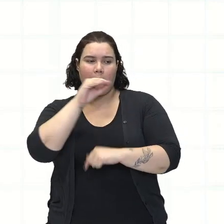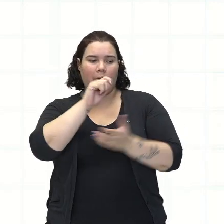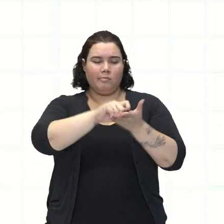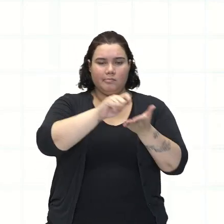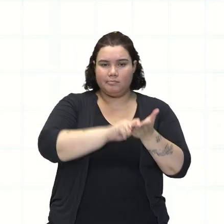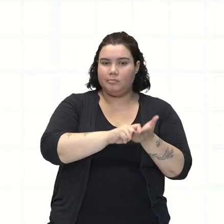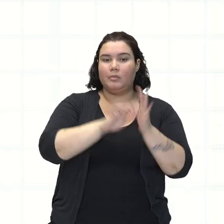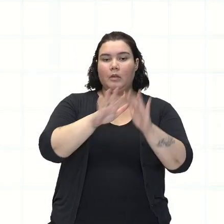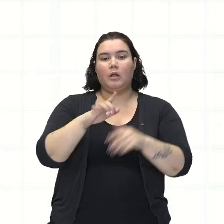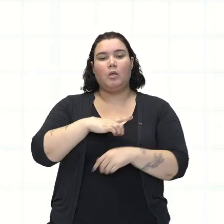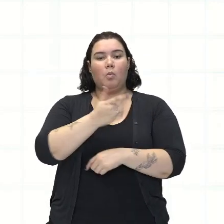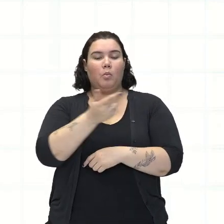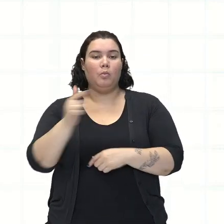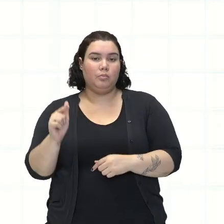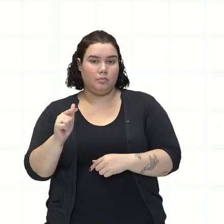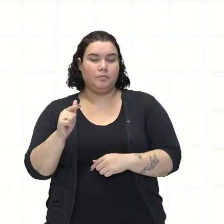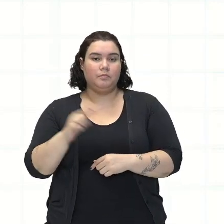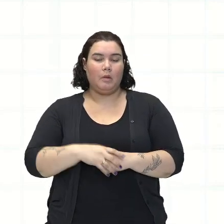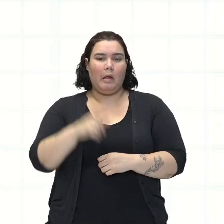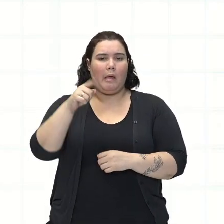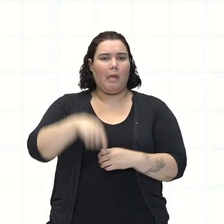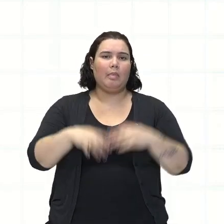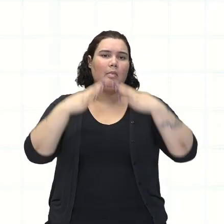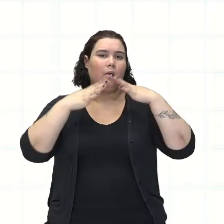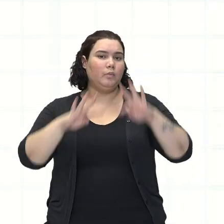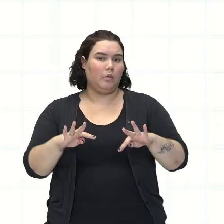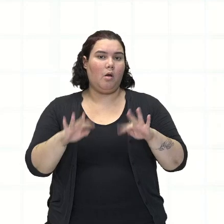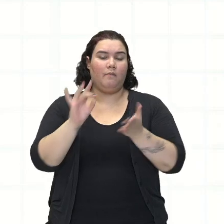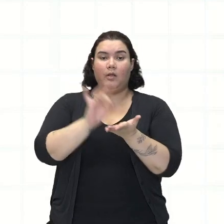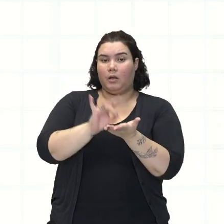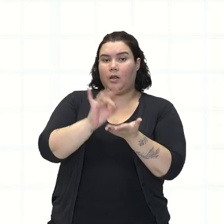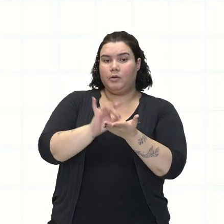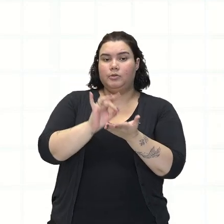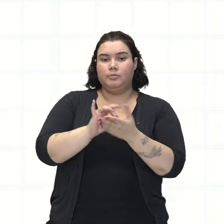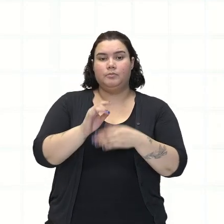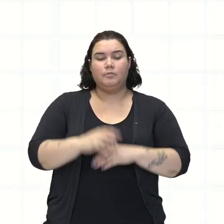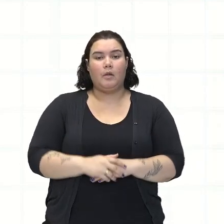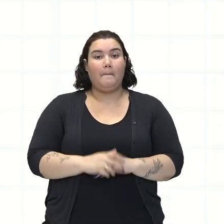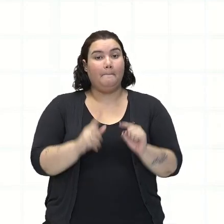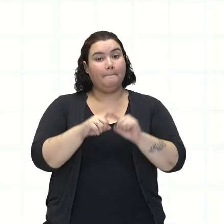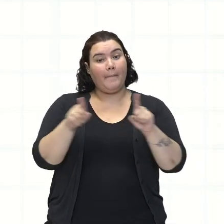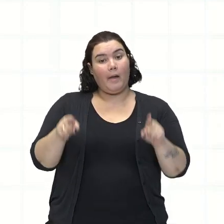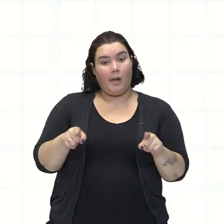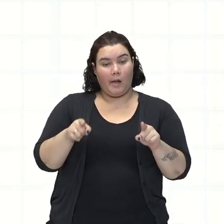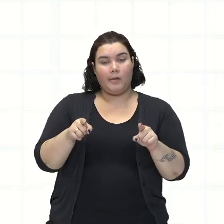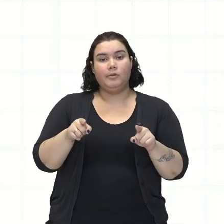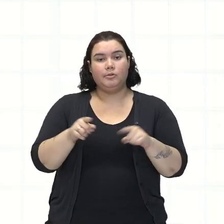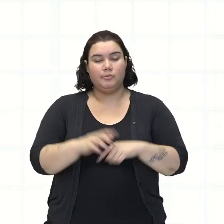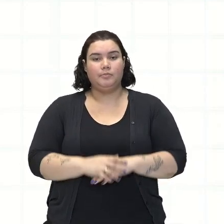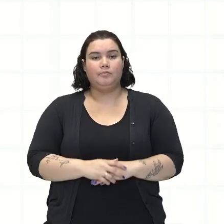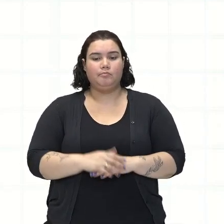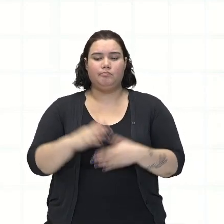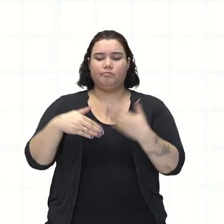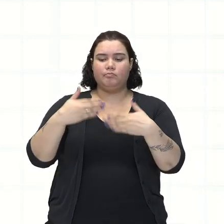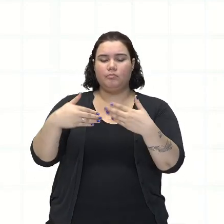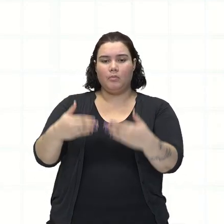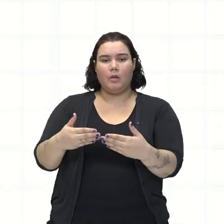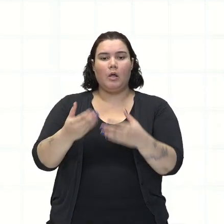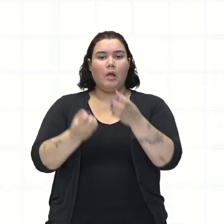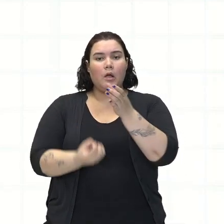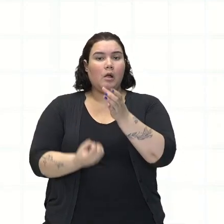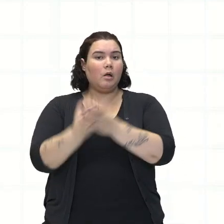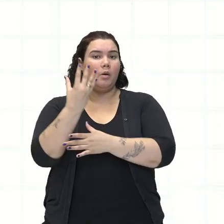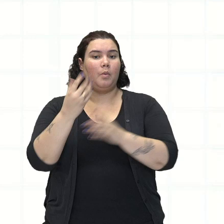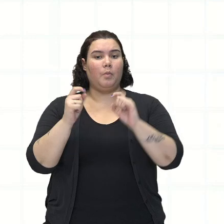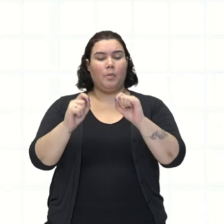troca palavras, isso desde que a linguagem foi se desenvolvendo. Ao mesmo tempo, depois vai se desenvolvendo